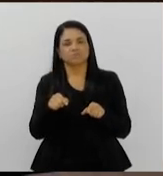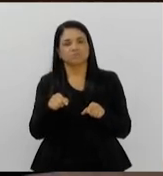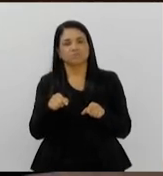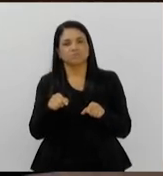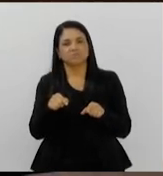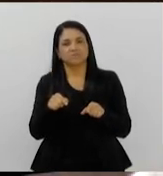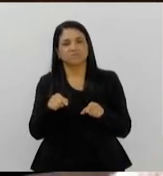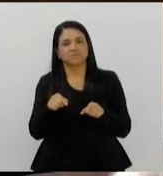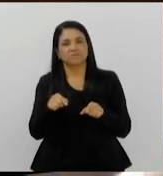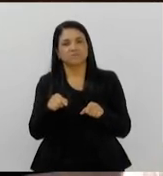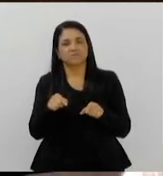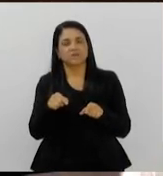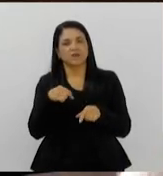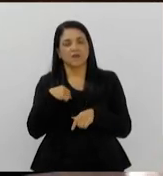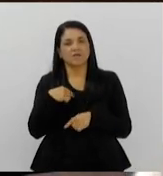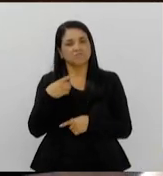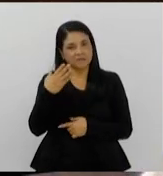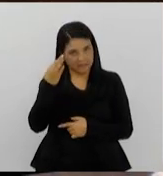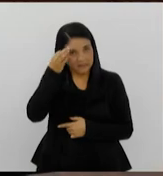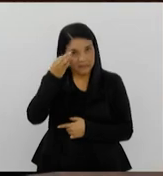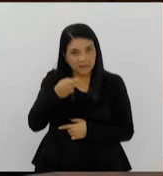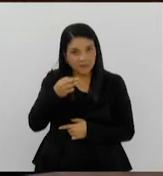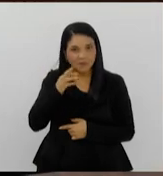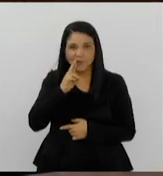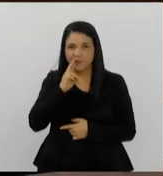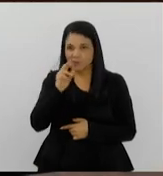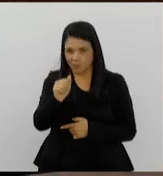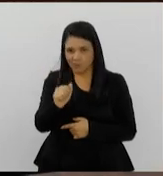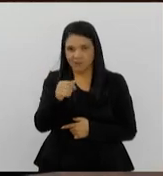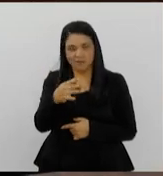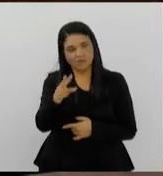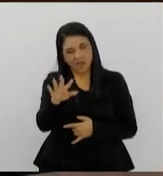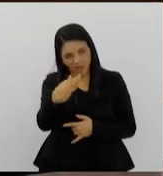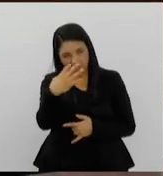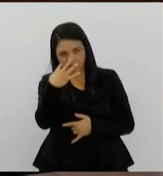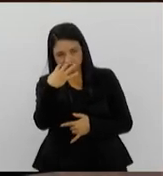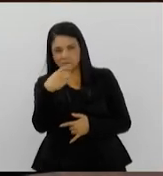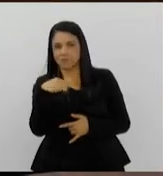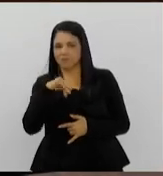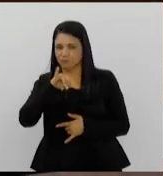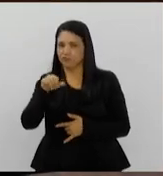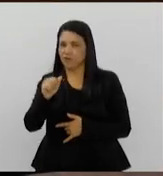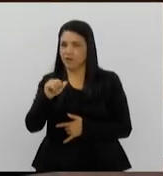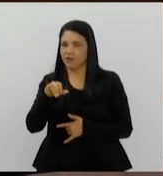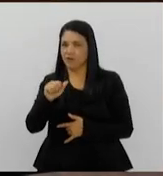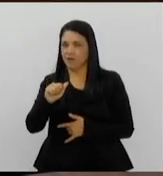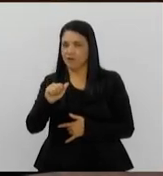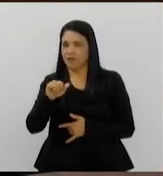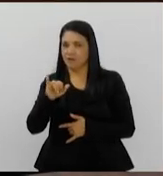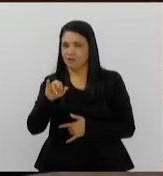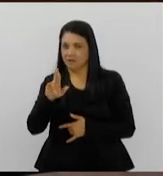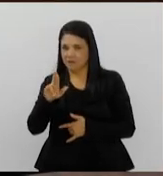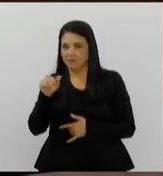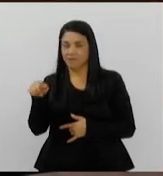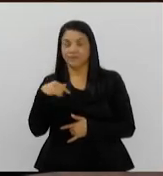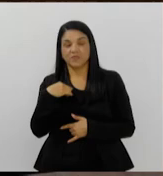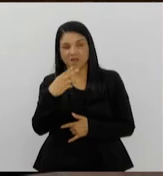que a abertura, viu, deputada Amorim? Deputado Jair, deixa o Amorim me dar atenção, depois você tira a fotografia.